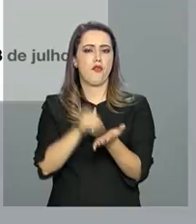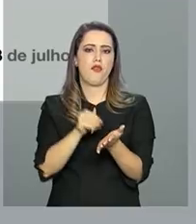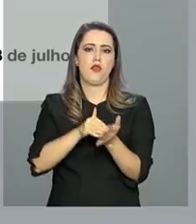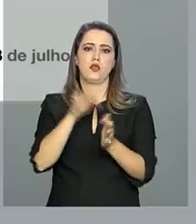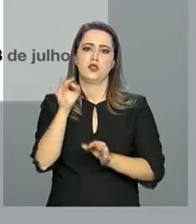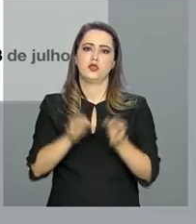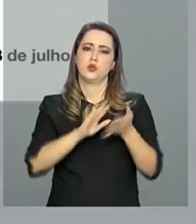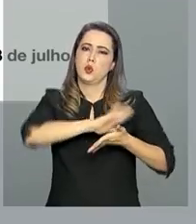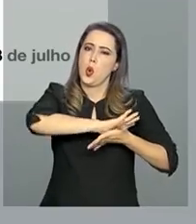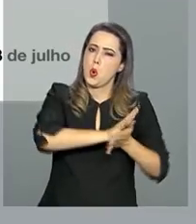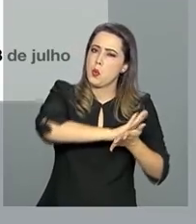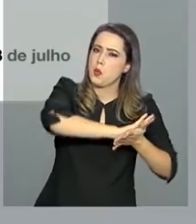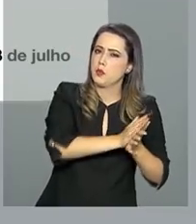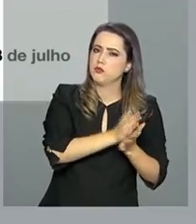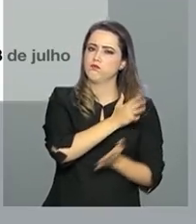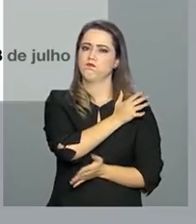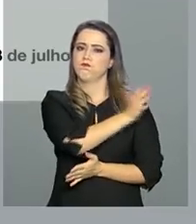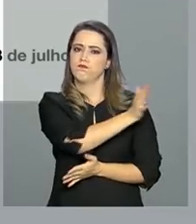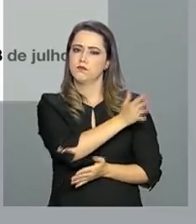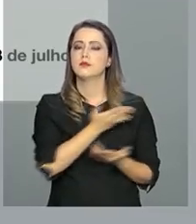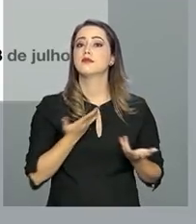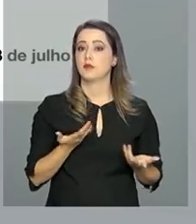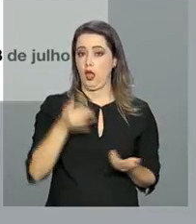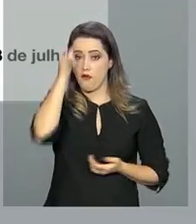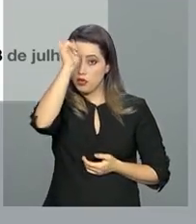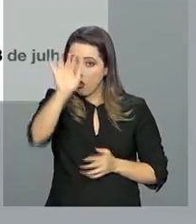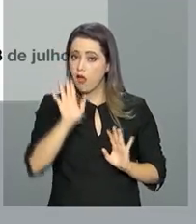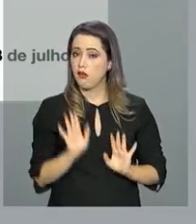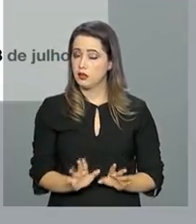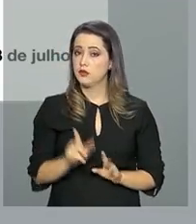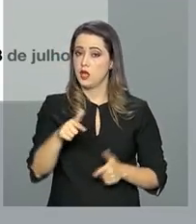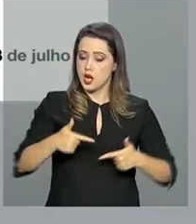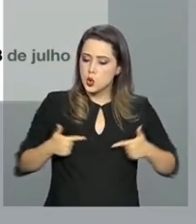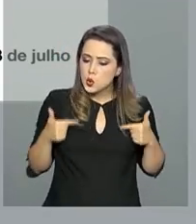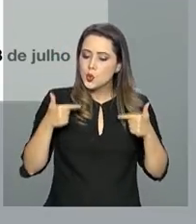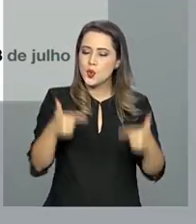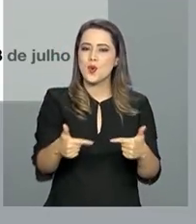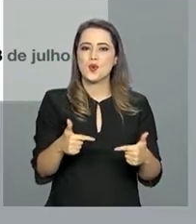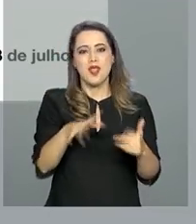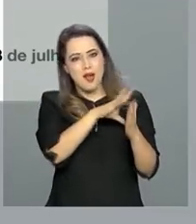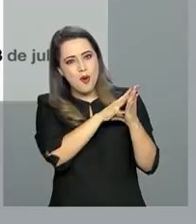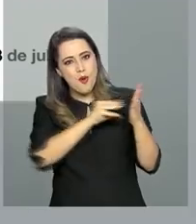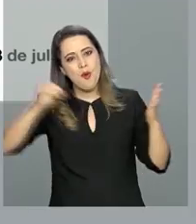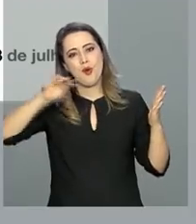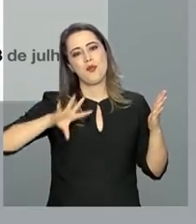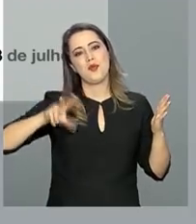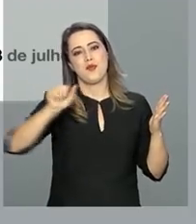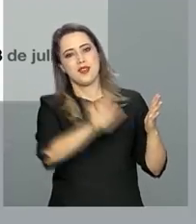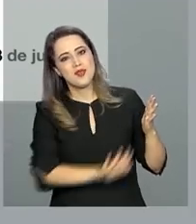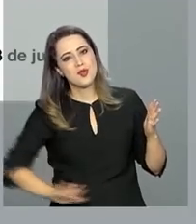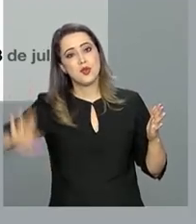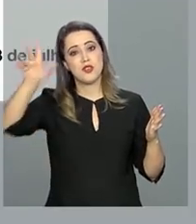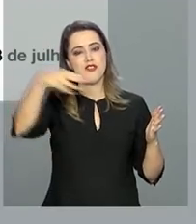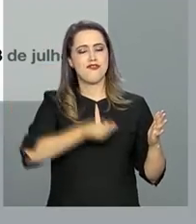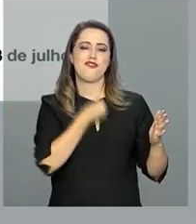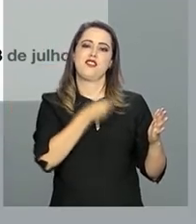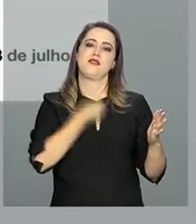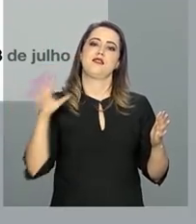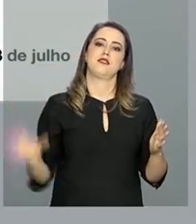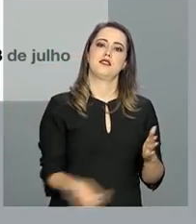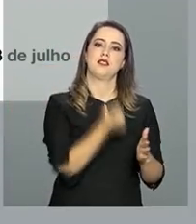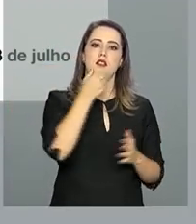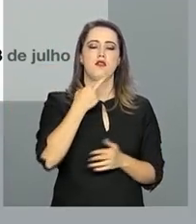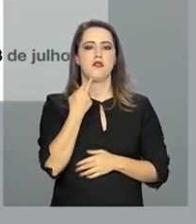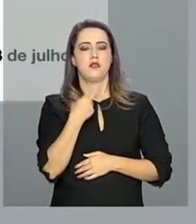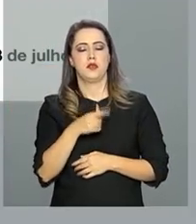ea opressão o presidente disse ainda que a luta de mandela é inspiração a todos e muitas vidas foram salvas pela